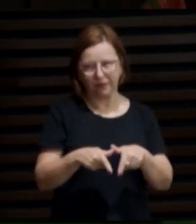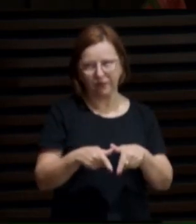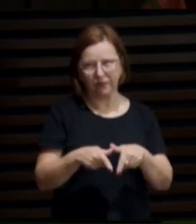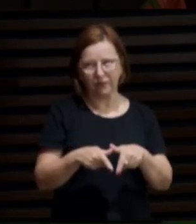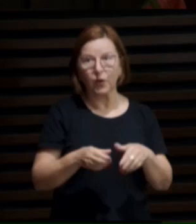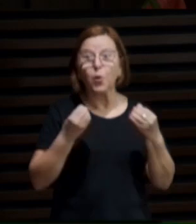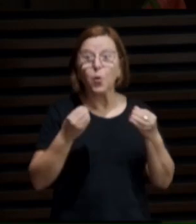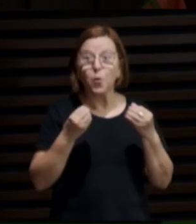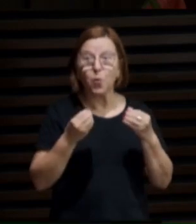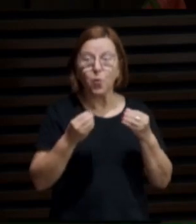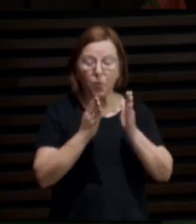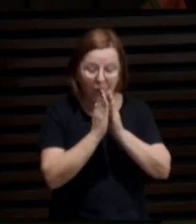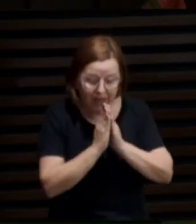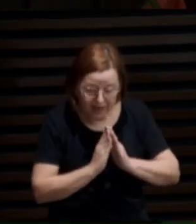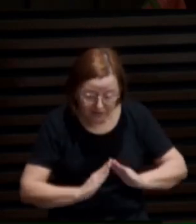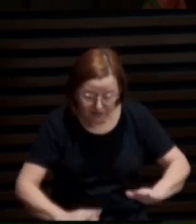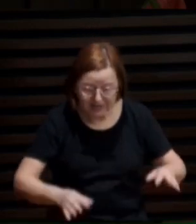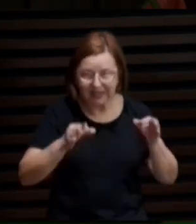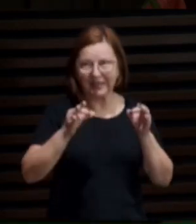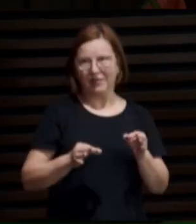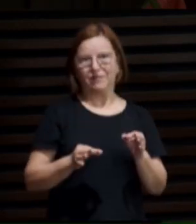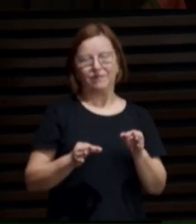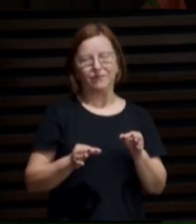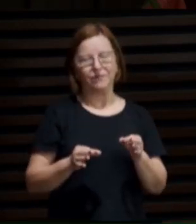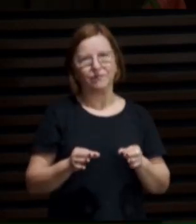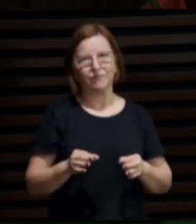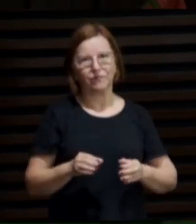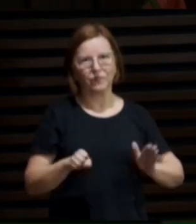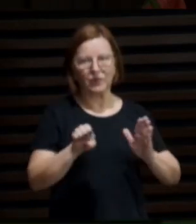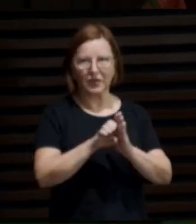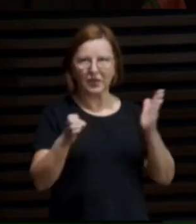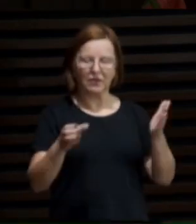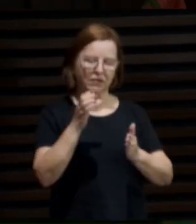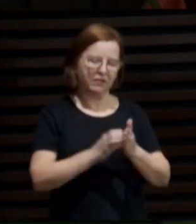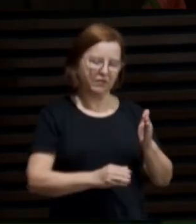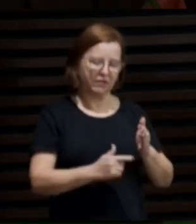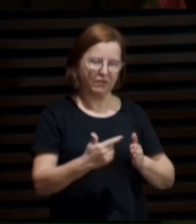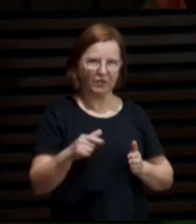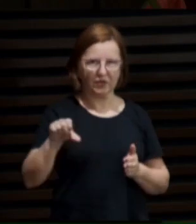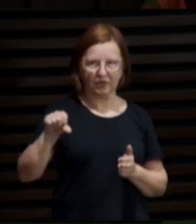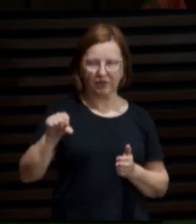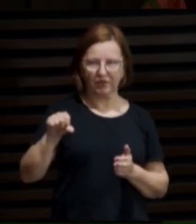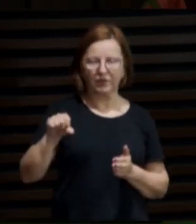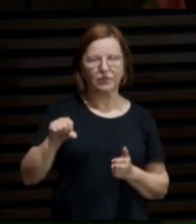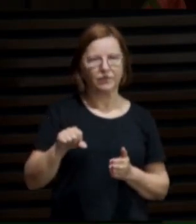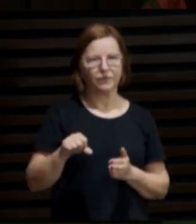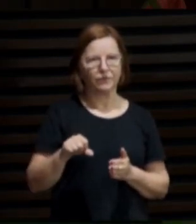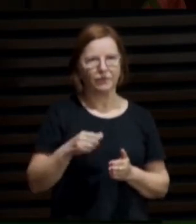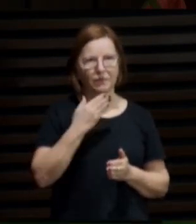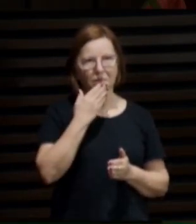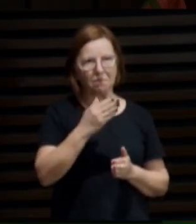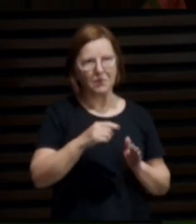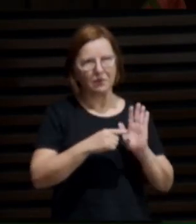deveria adorá-lo. Deus dá ali em Êxodo capítulo 29, nós não iremos discorrer sobre esse texto. Eu peço que a Rúbia